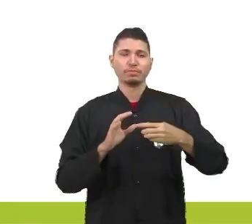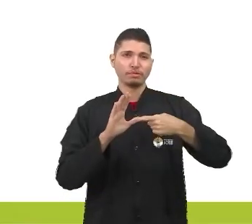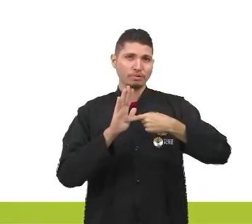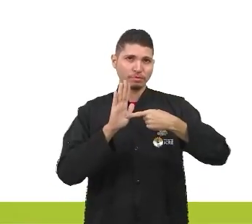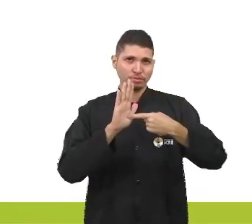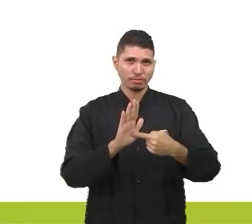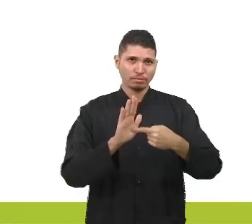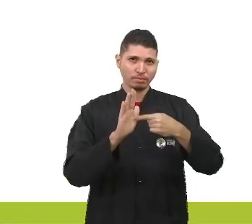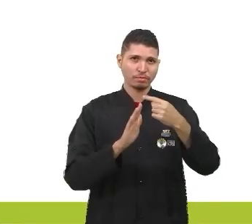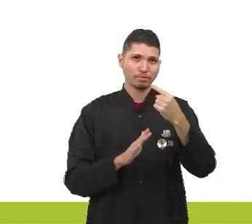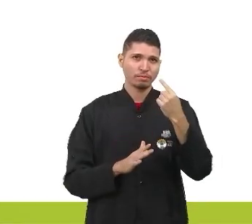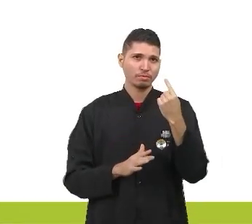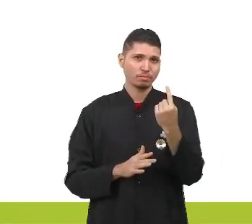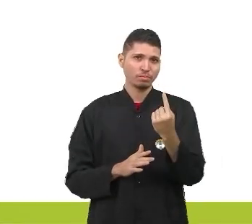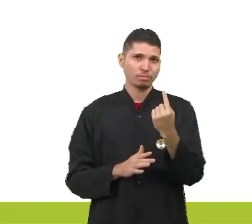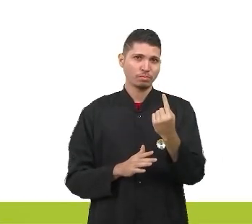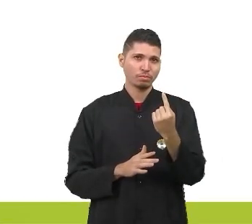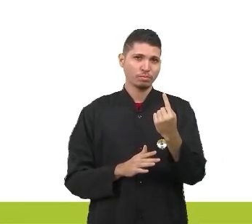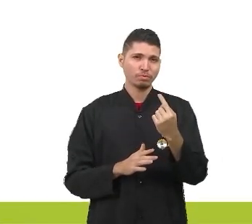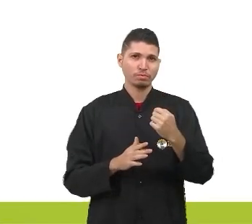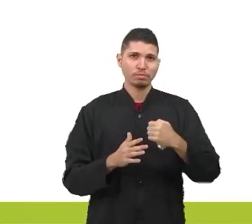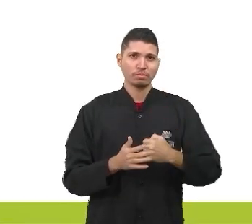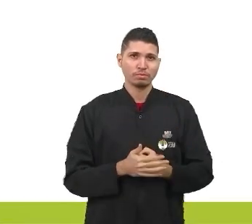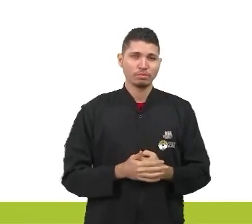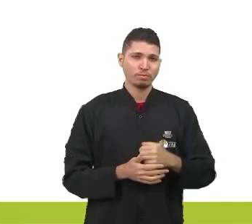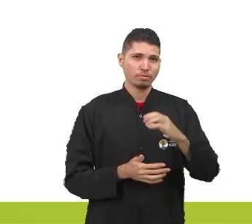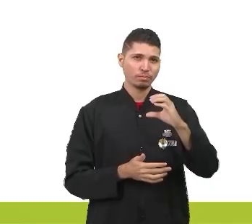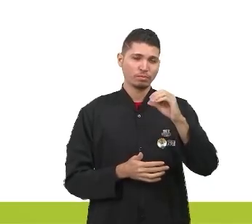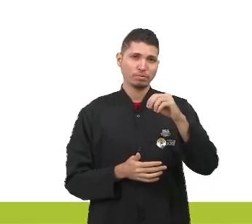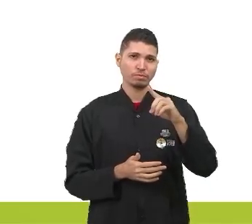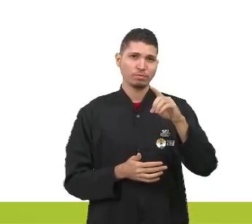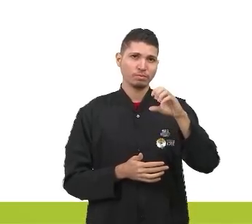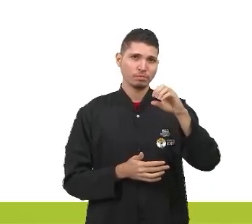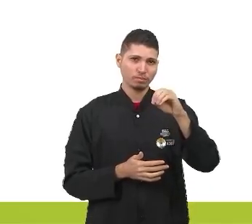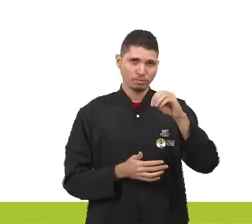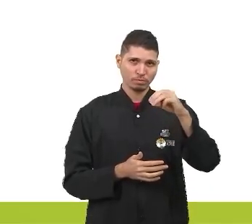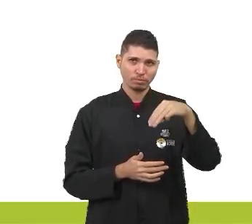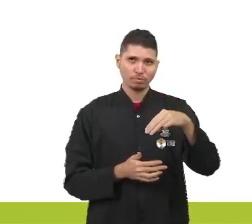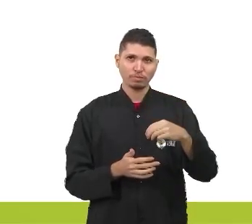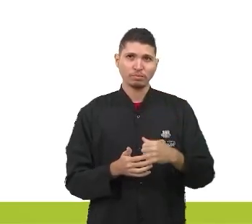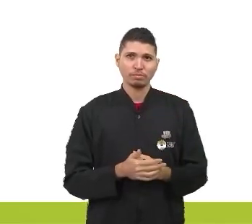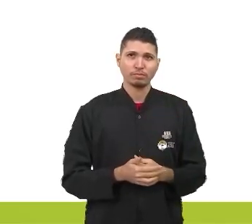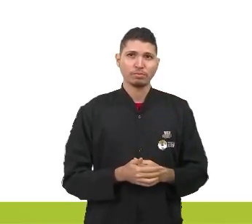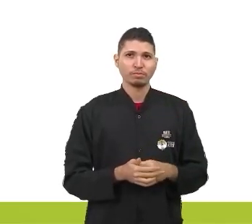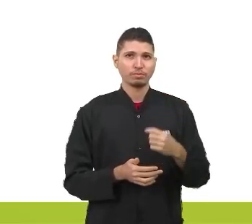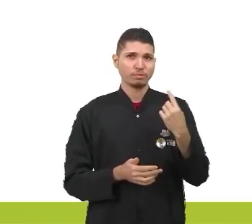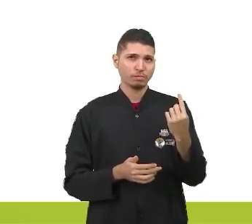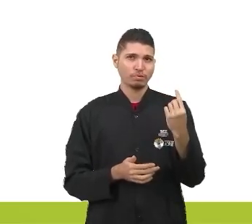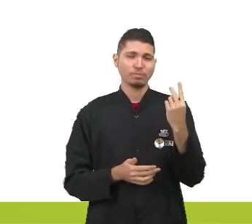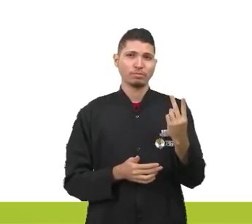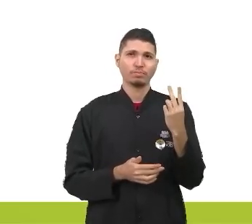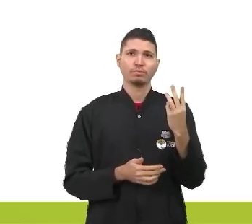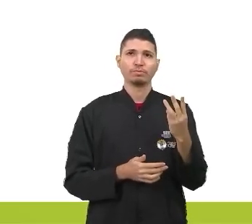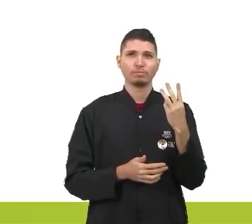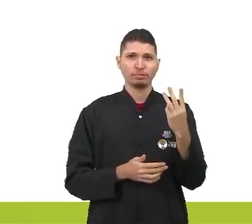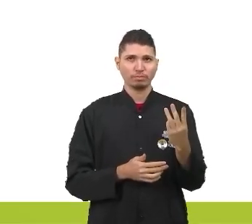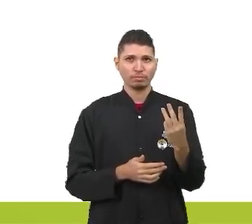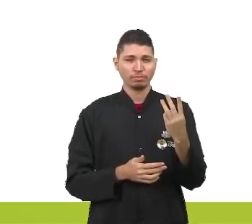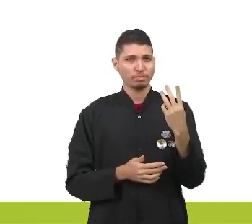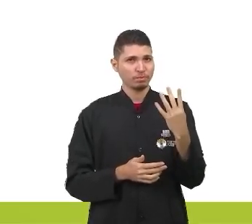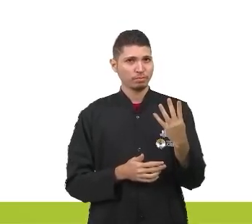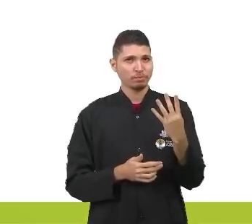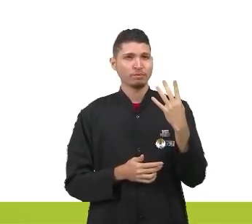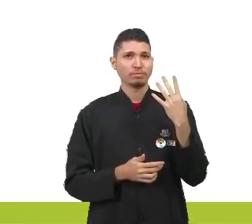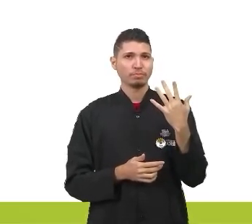um códon. Um códon, outro códon, 3 códons, 4, 5, 6,